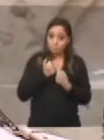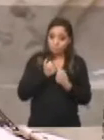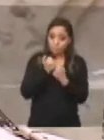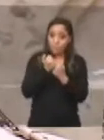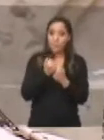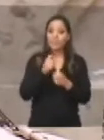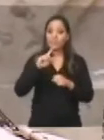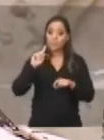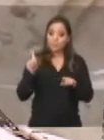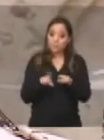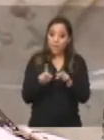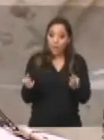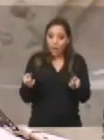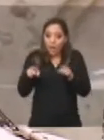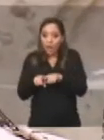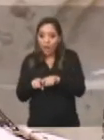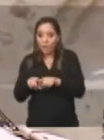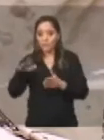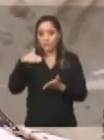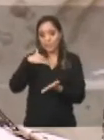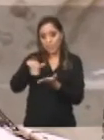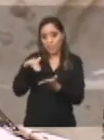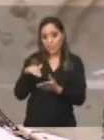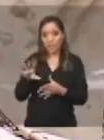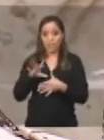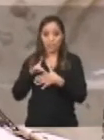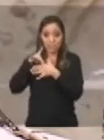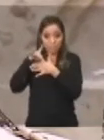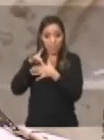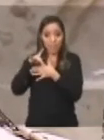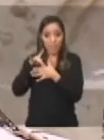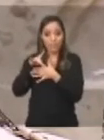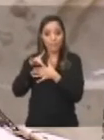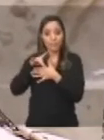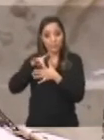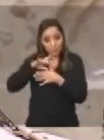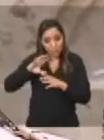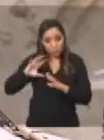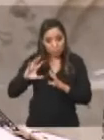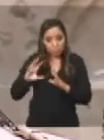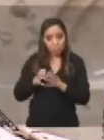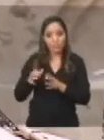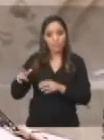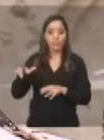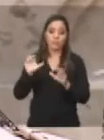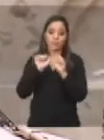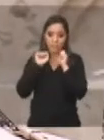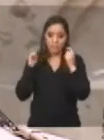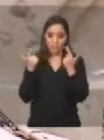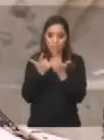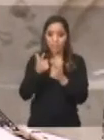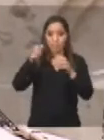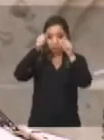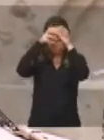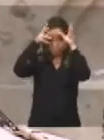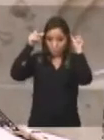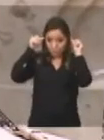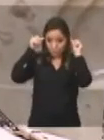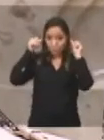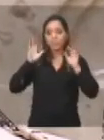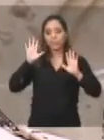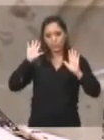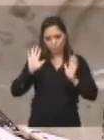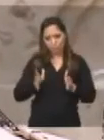cumulativamente com o de secretário da liderança do gabinete na Assembleia Legislativa do Estado do Amazonas. Isso tem